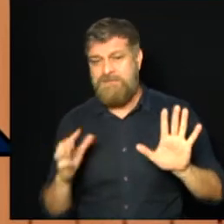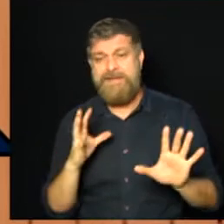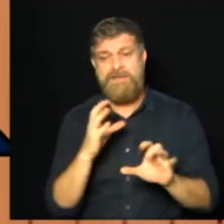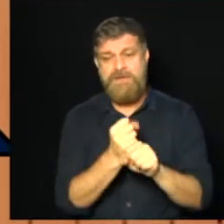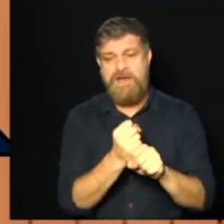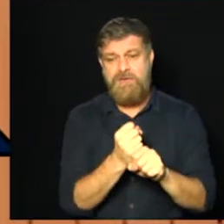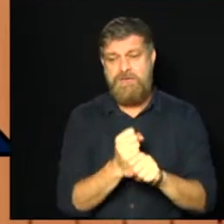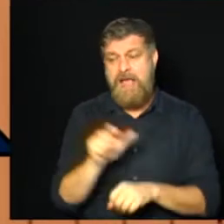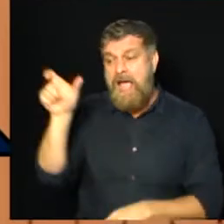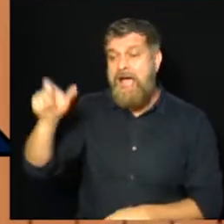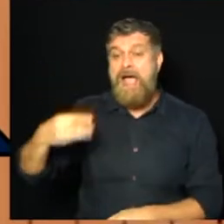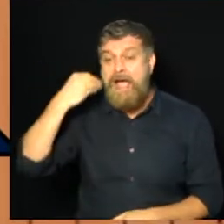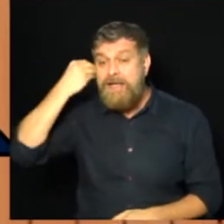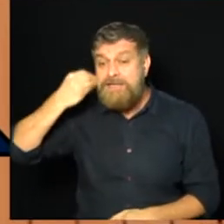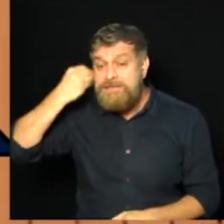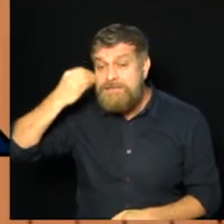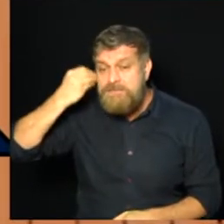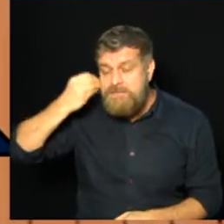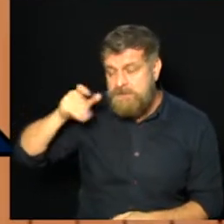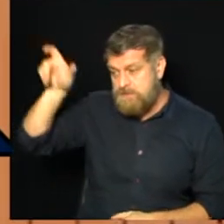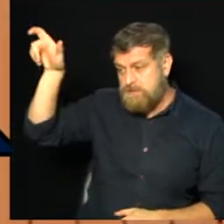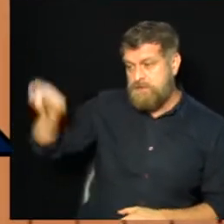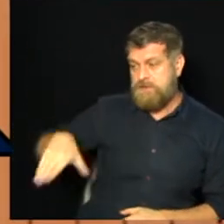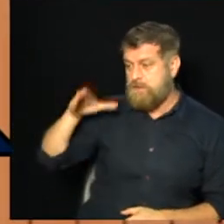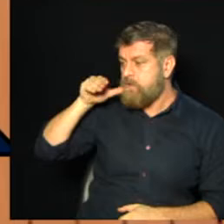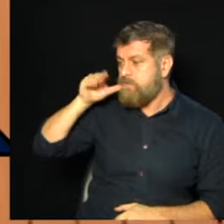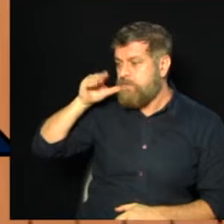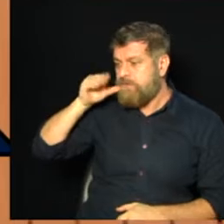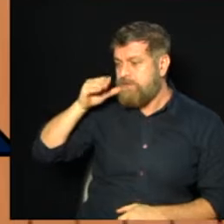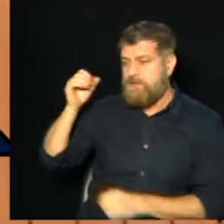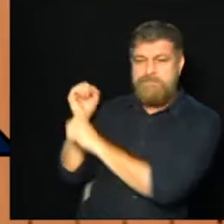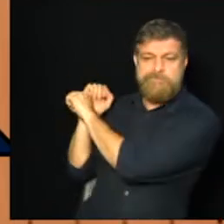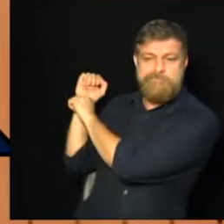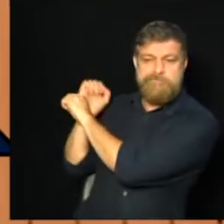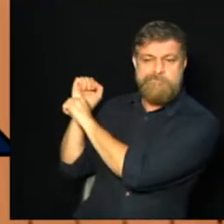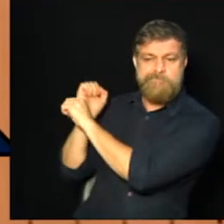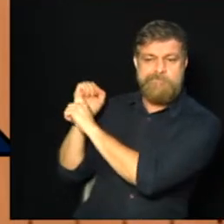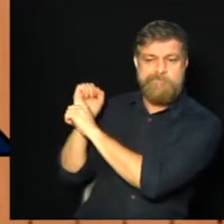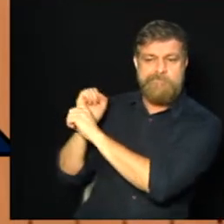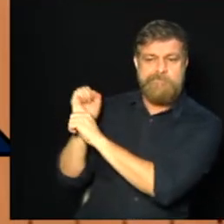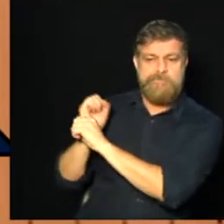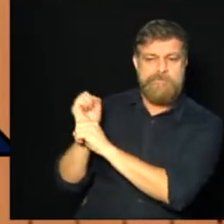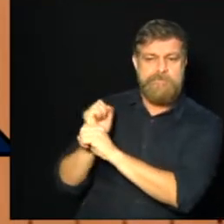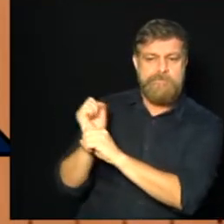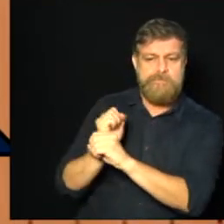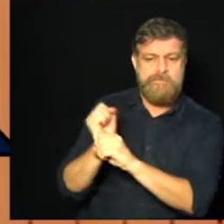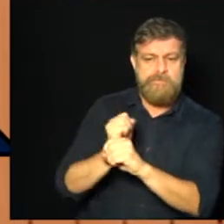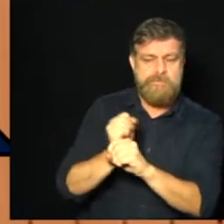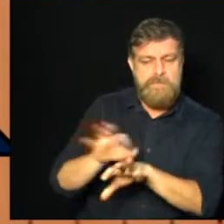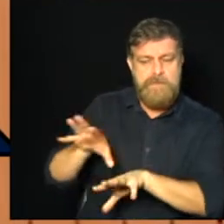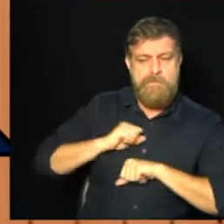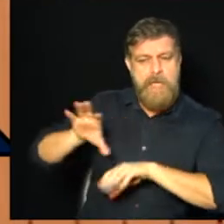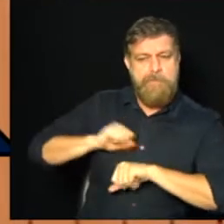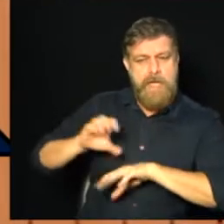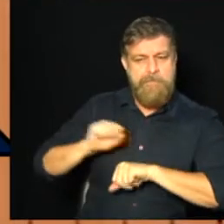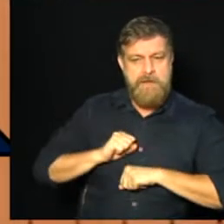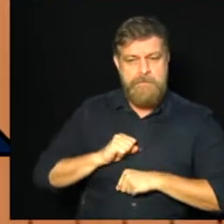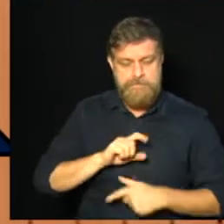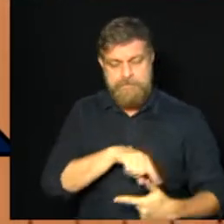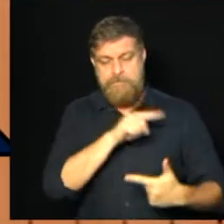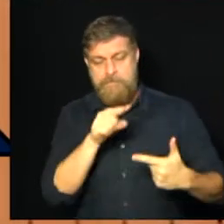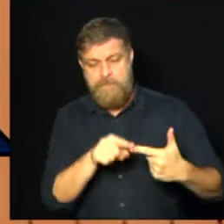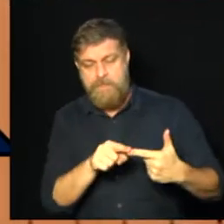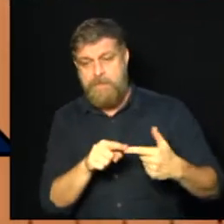é o know-how e a experiência do que o servidor público ele acumula. Tem uma outra questão, que